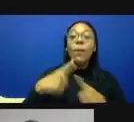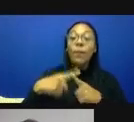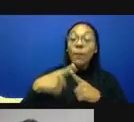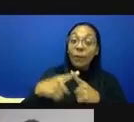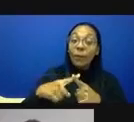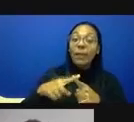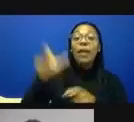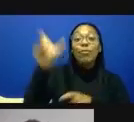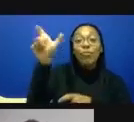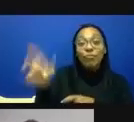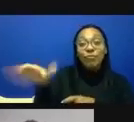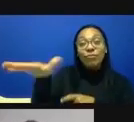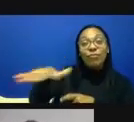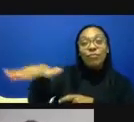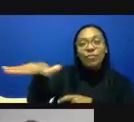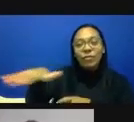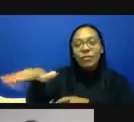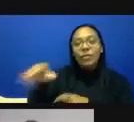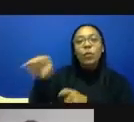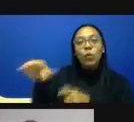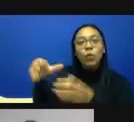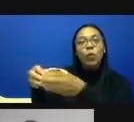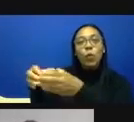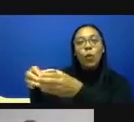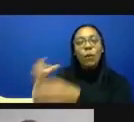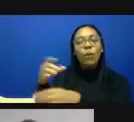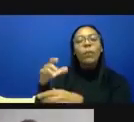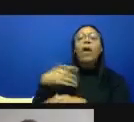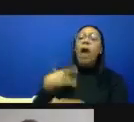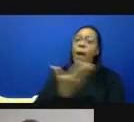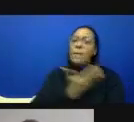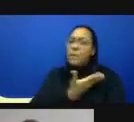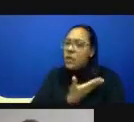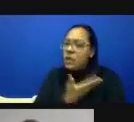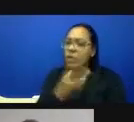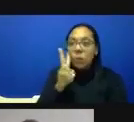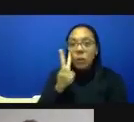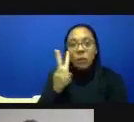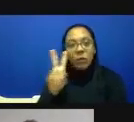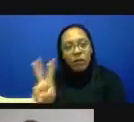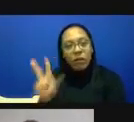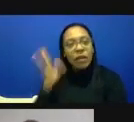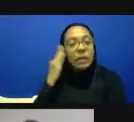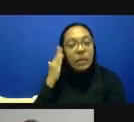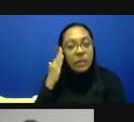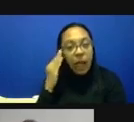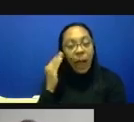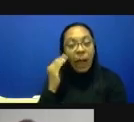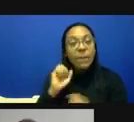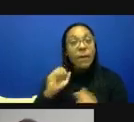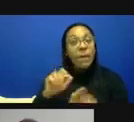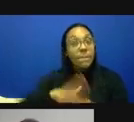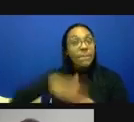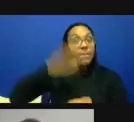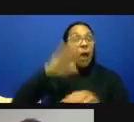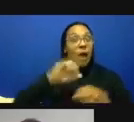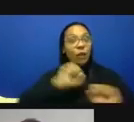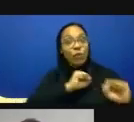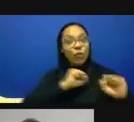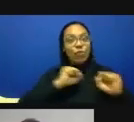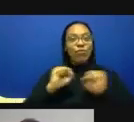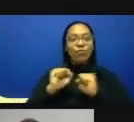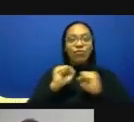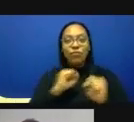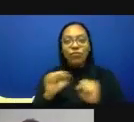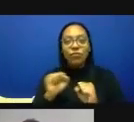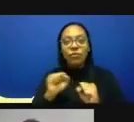também. Ou no irmão mais velho, ou no melhor amigo que assistiu e vai se tornar mais empoderado, né, que é uma palavra que mais falada